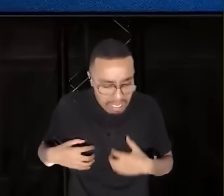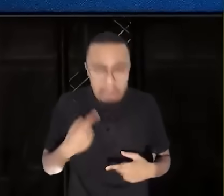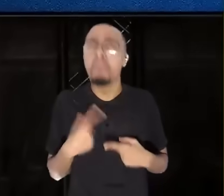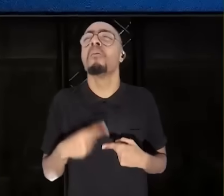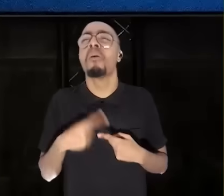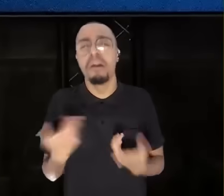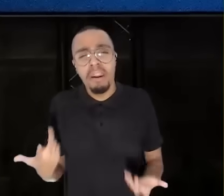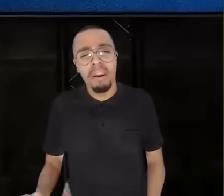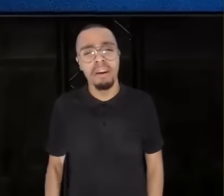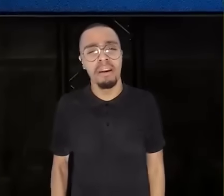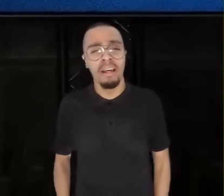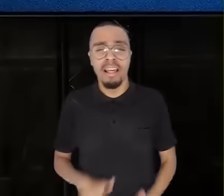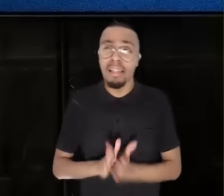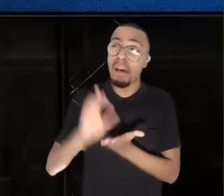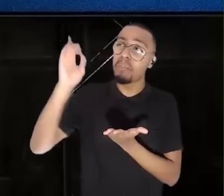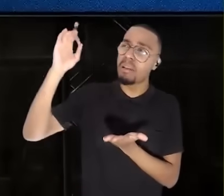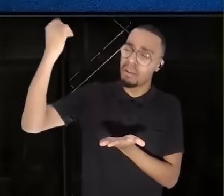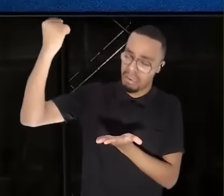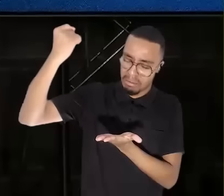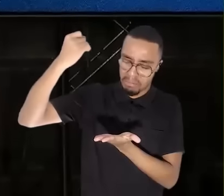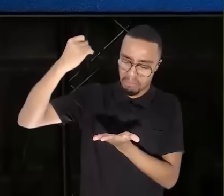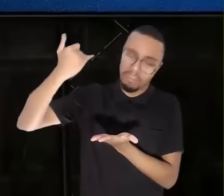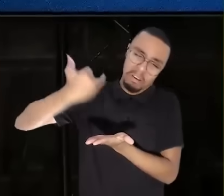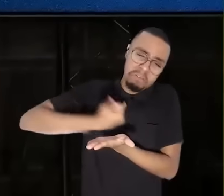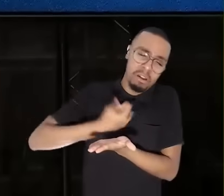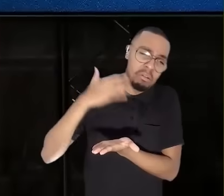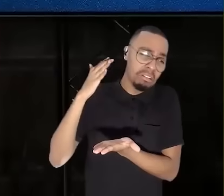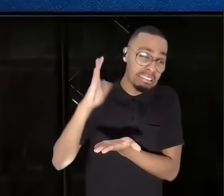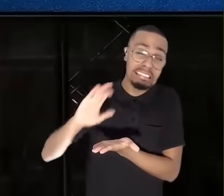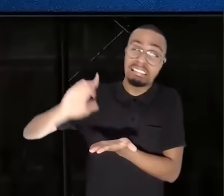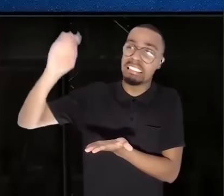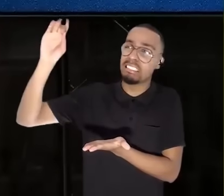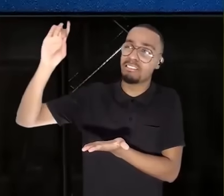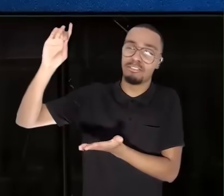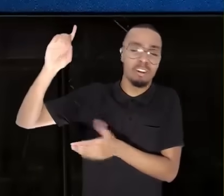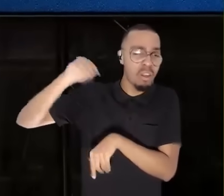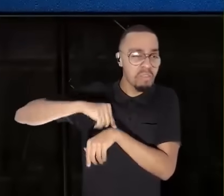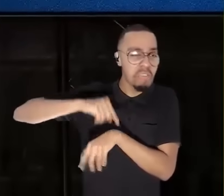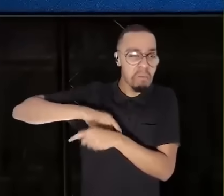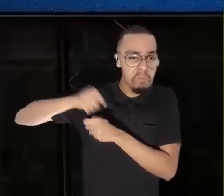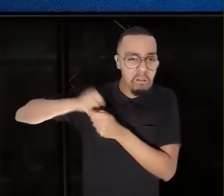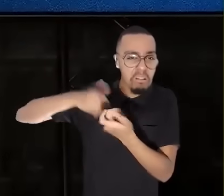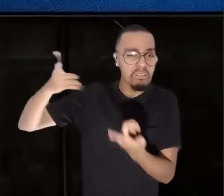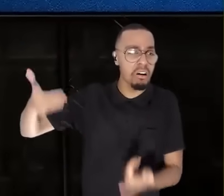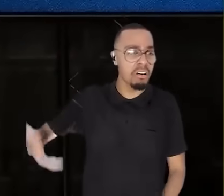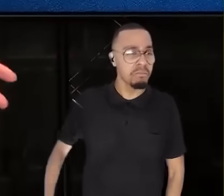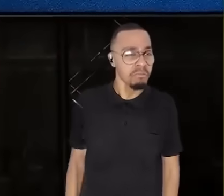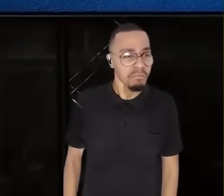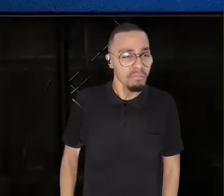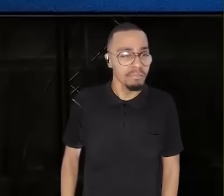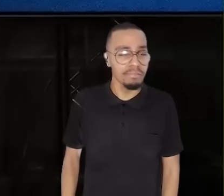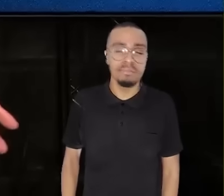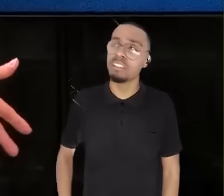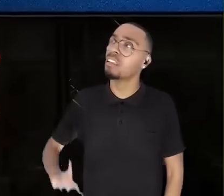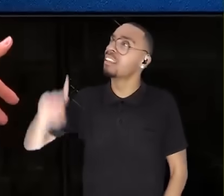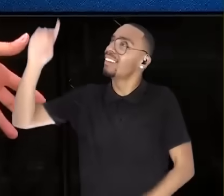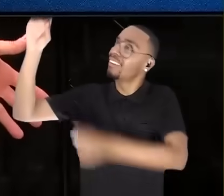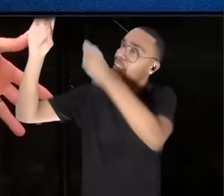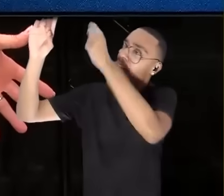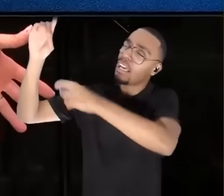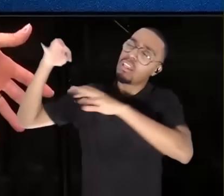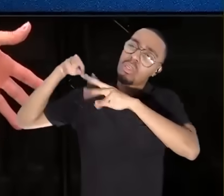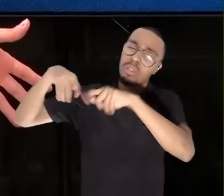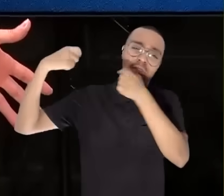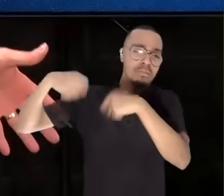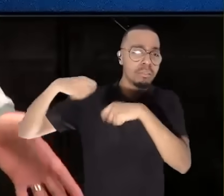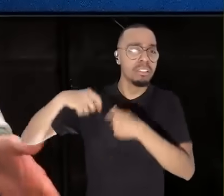Se a Bíblia garante que eu sou abençoado, se a Bíblia garante que Deus é maior que o tempo, se Deus olha para Moisés e diz, eu sou tudo o que você